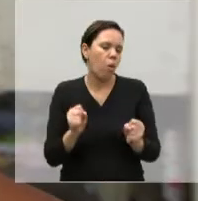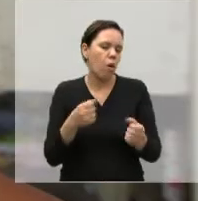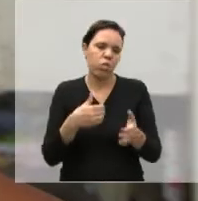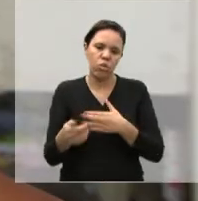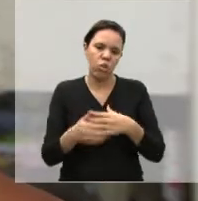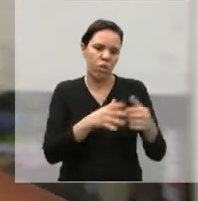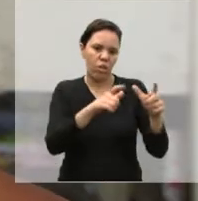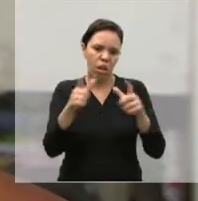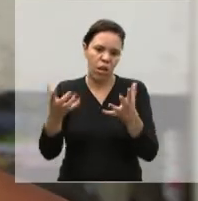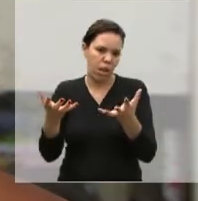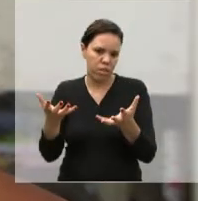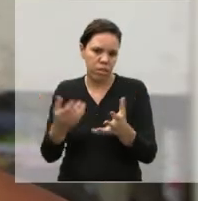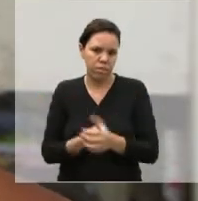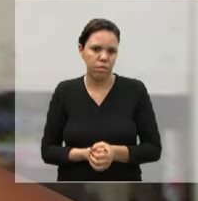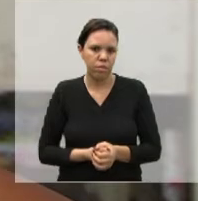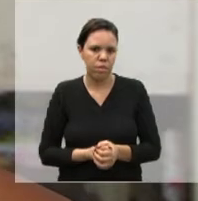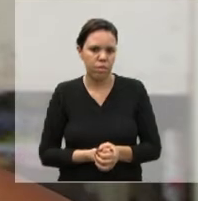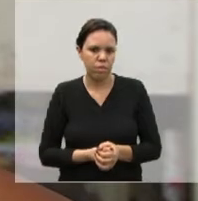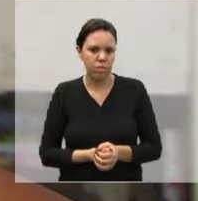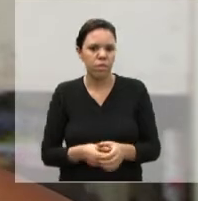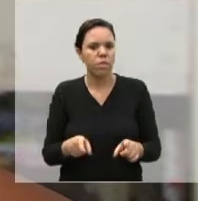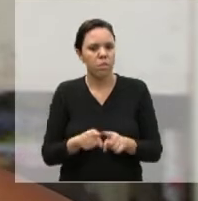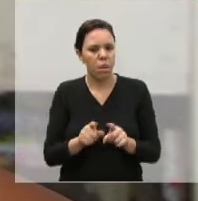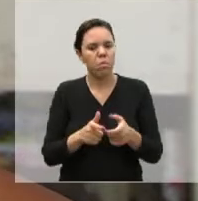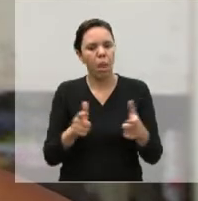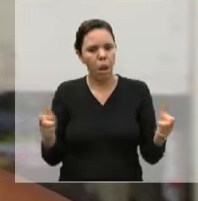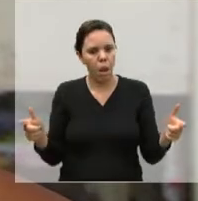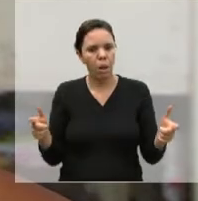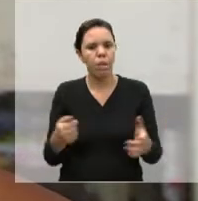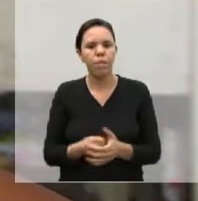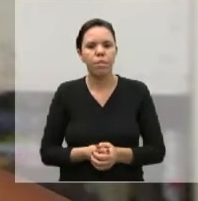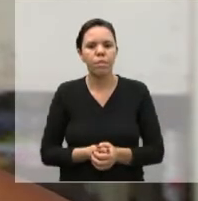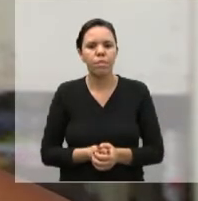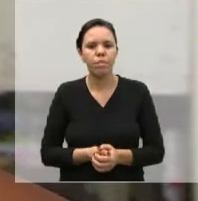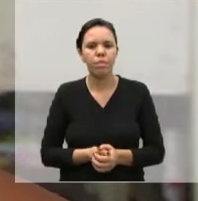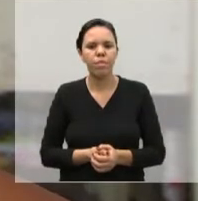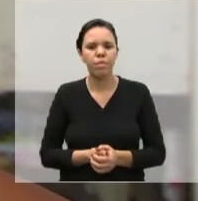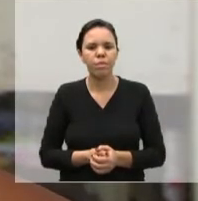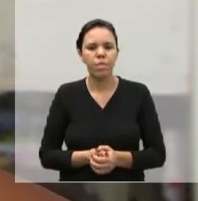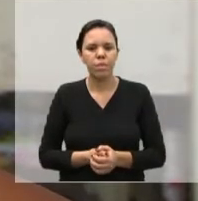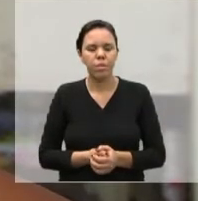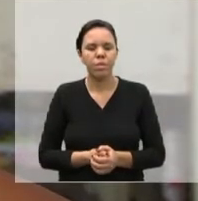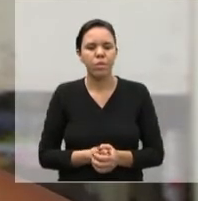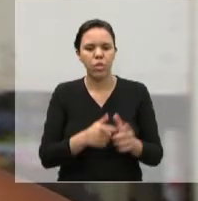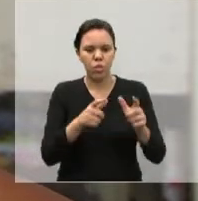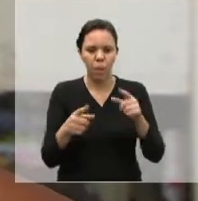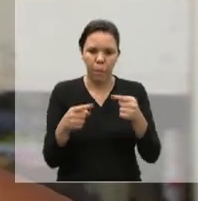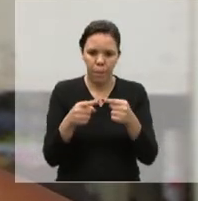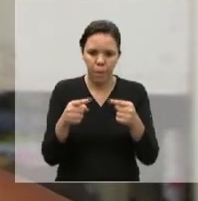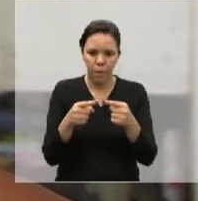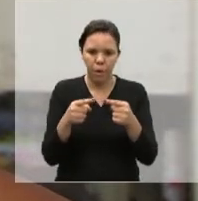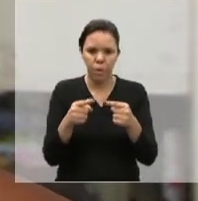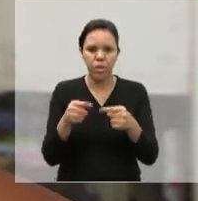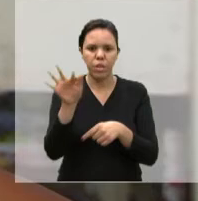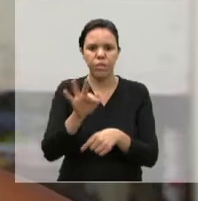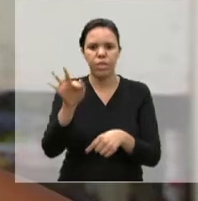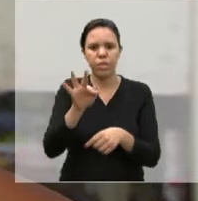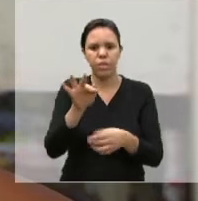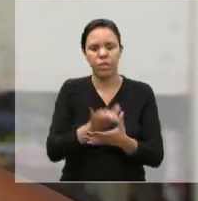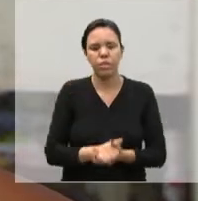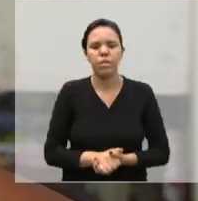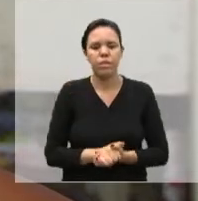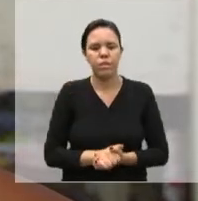Sim, ela pode estar onde ela quiser. E também, atualmente, vem ampliando muito esse espaço das mulheres